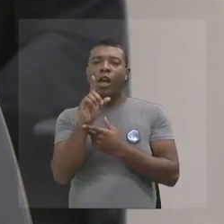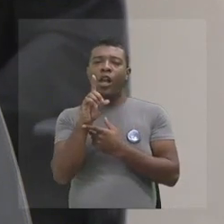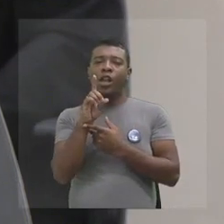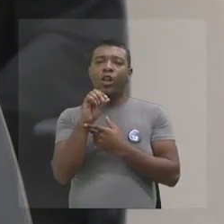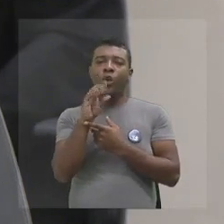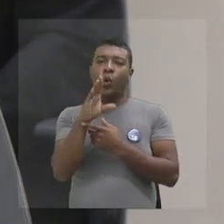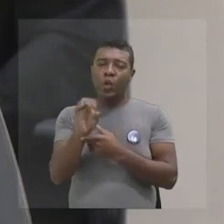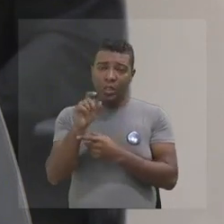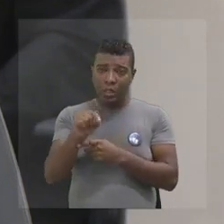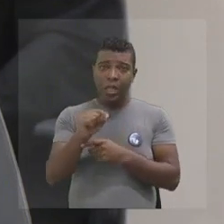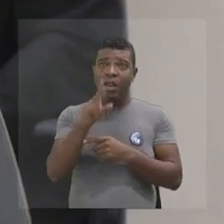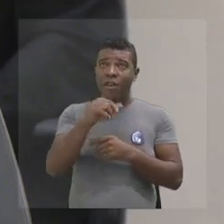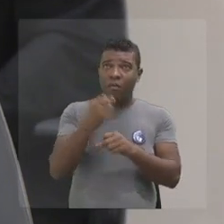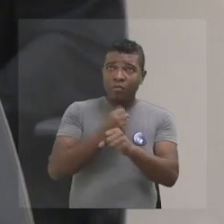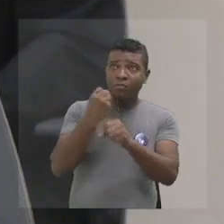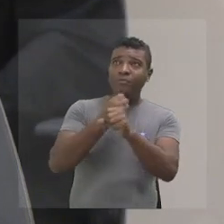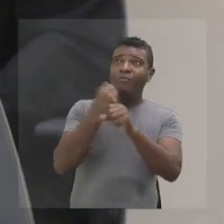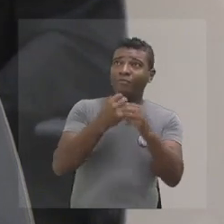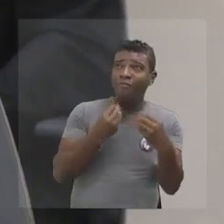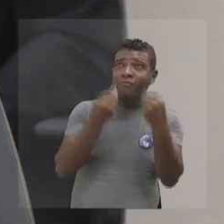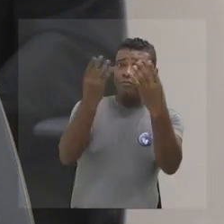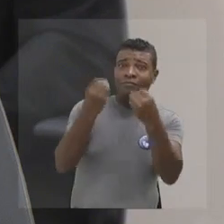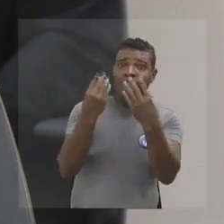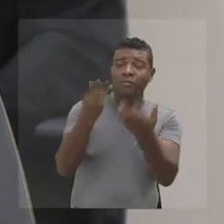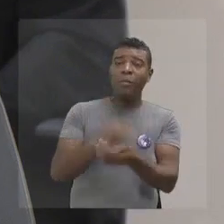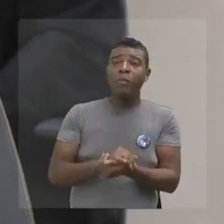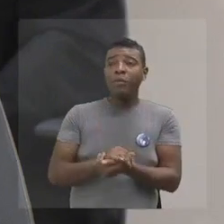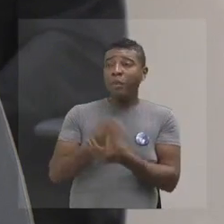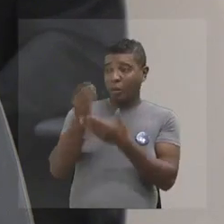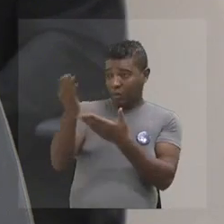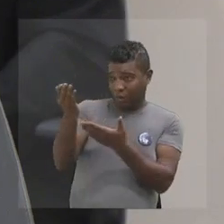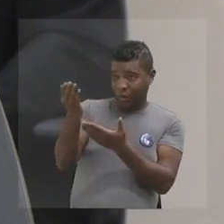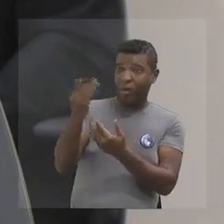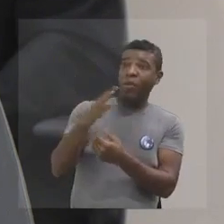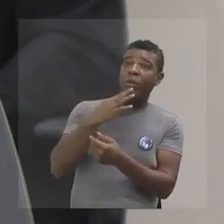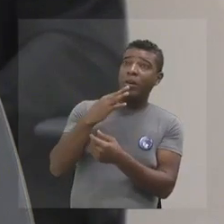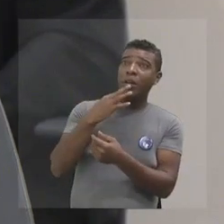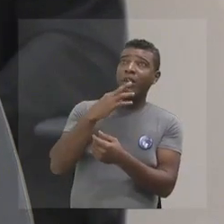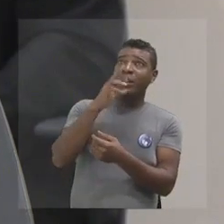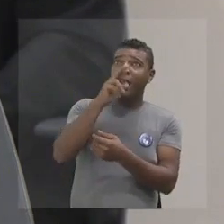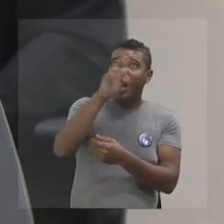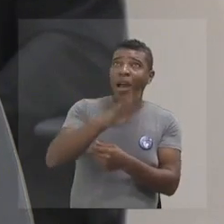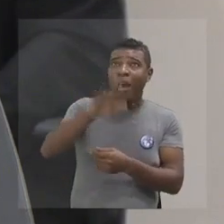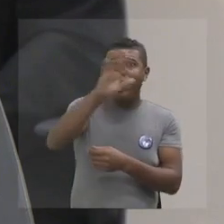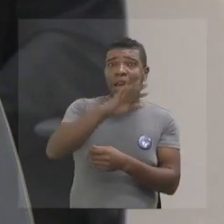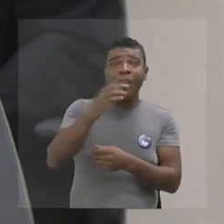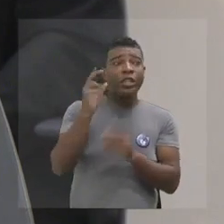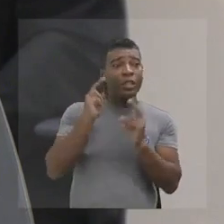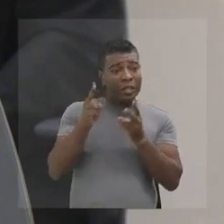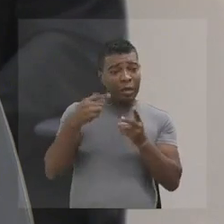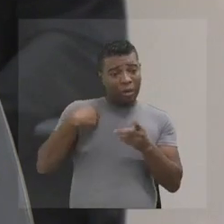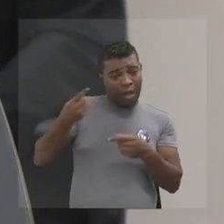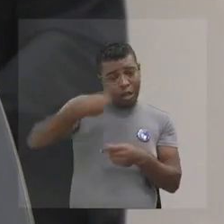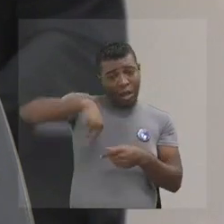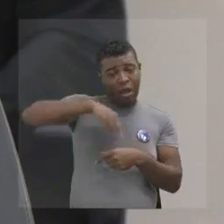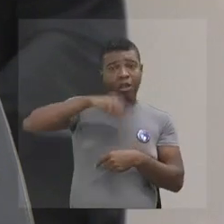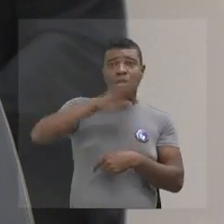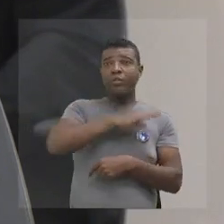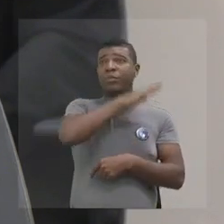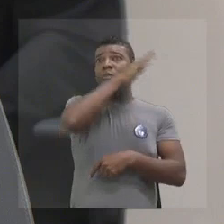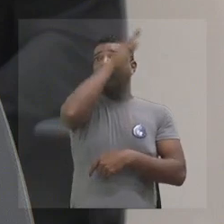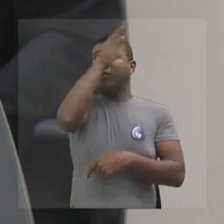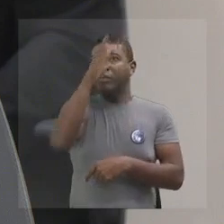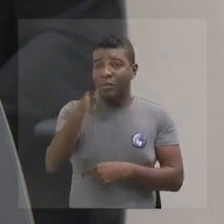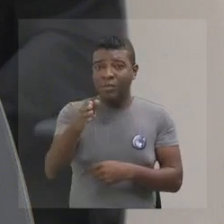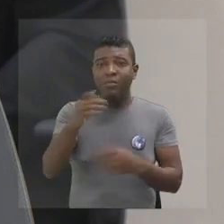de Minas e de fato o senhor nem que conhece tão bem aquela realidade e muito nos emociona toda vez que nós vamos fazer essas entregas